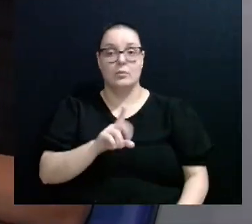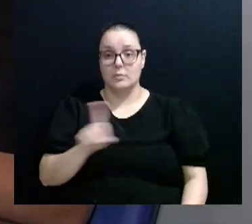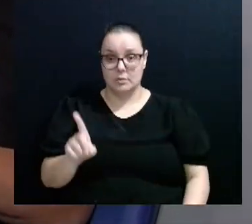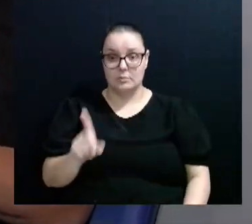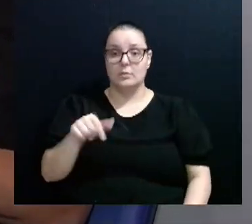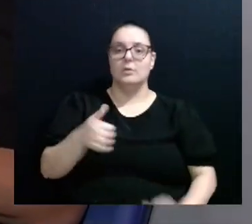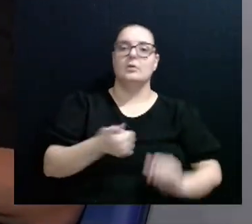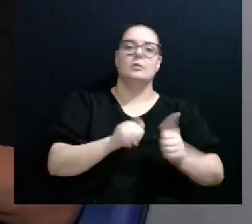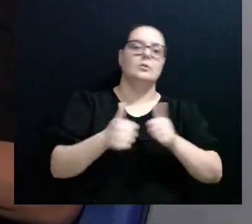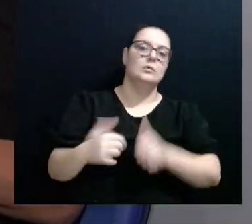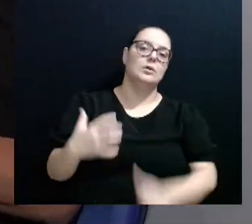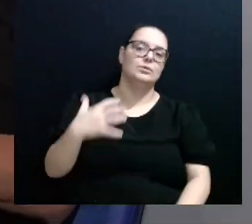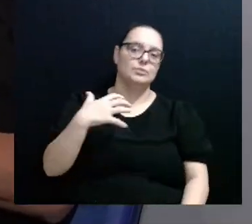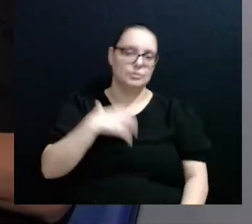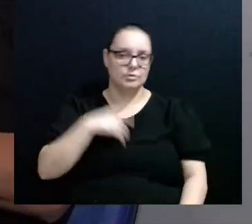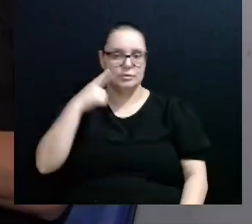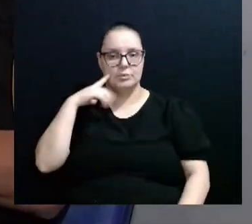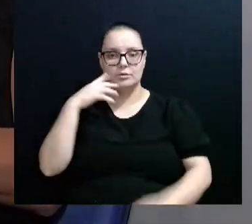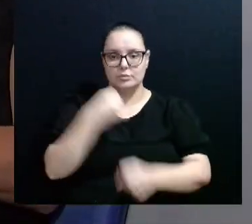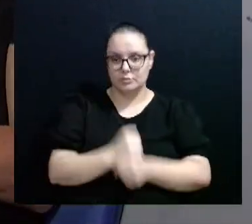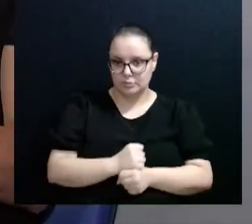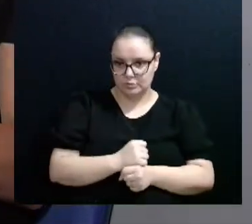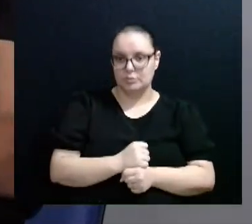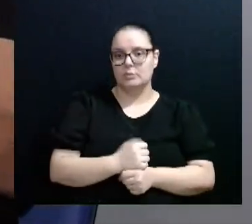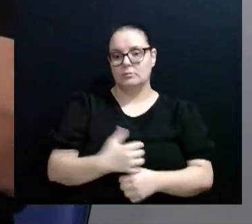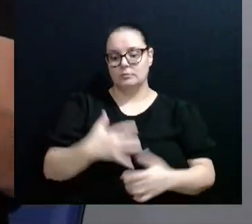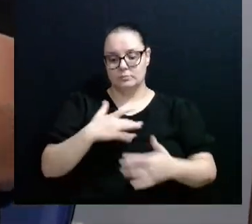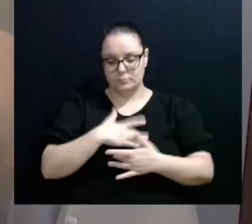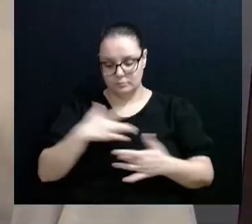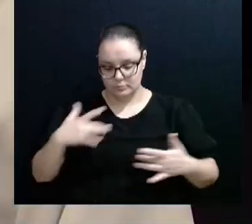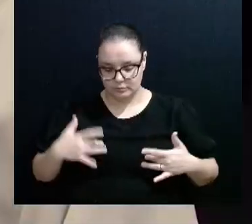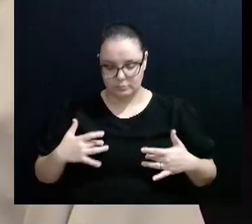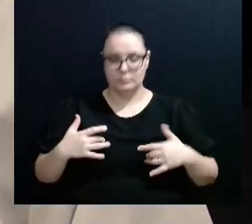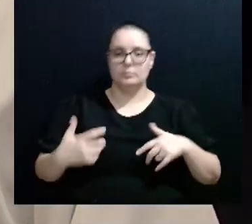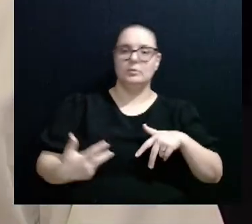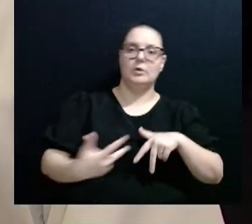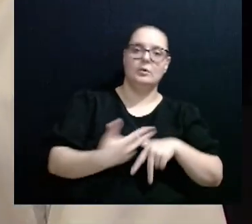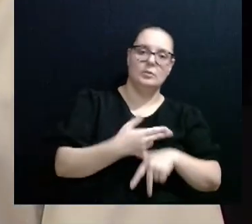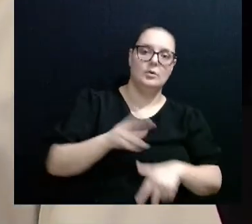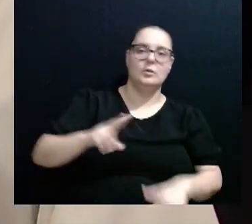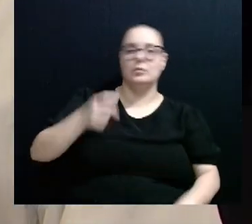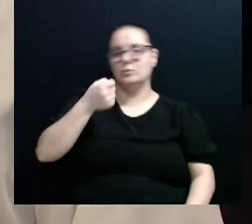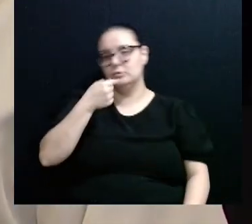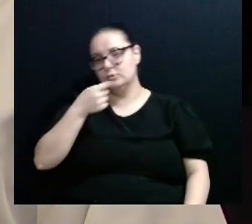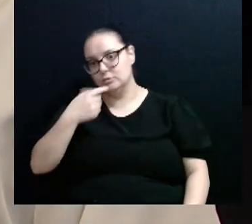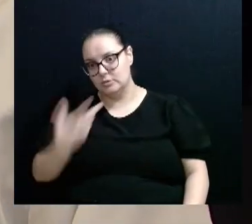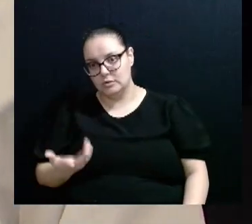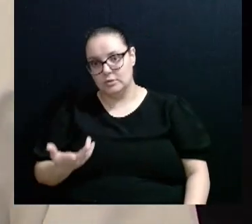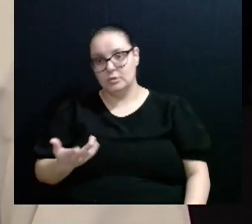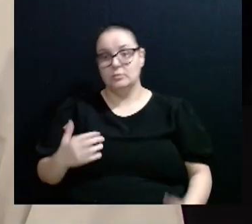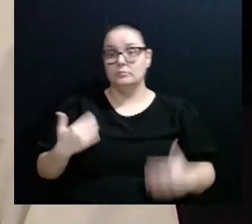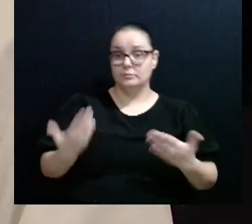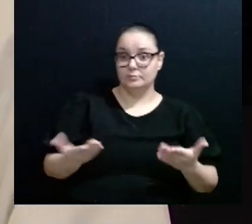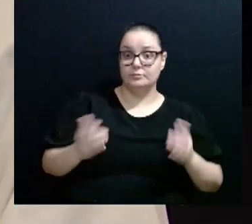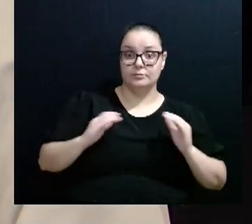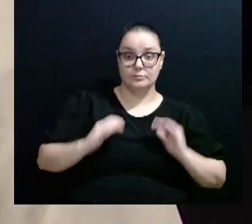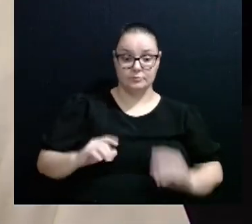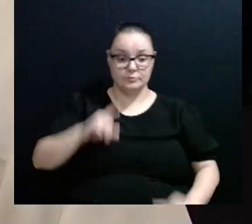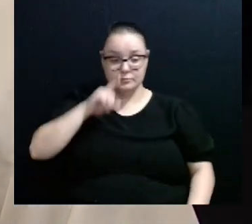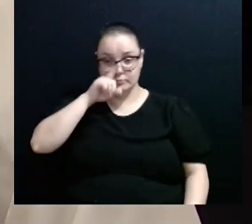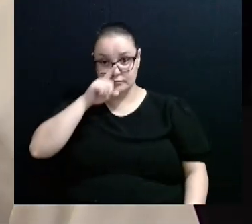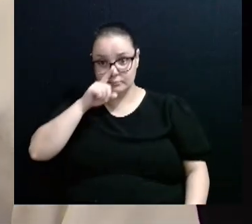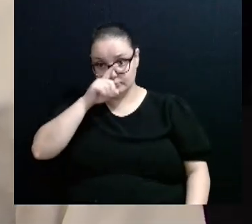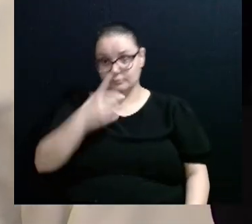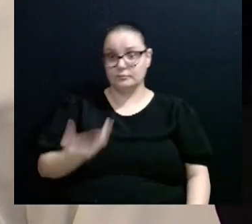condições gerais de saúde desse candidato. Histórico de cirurgias, uso de medicamentos, comportamentos de risco. Tudo